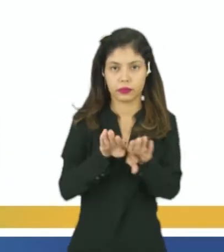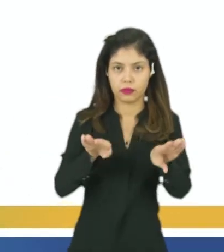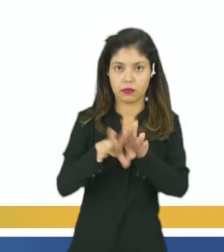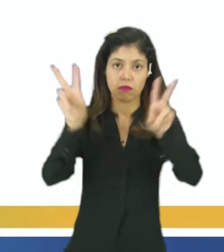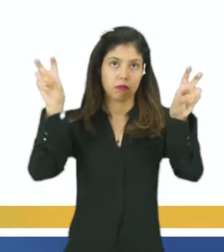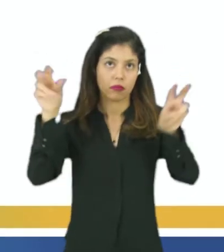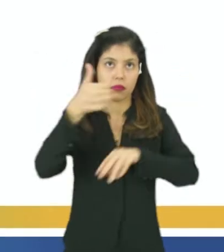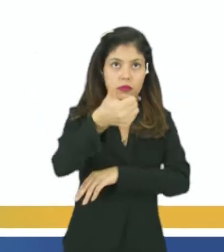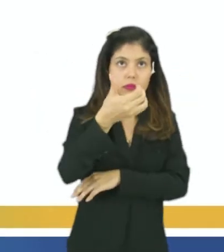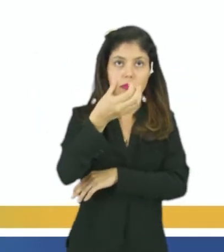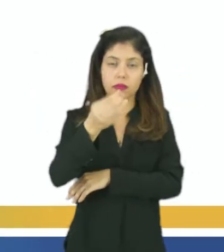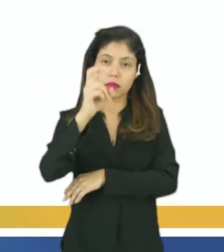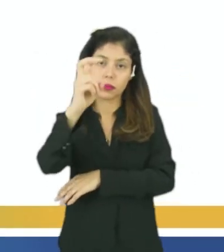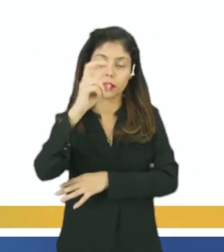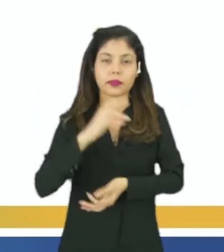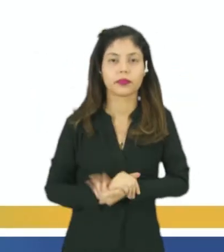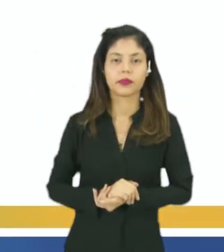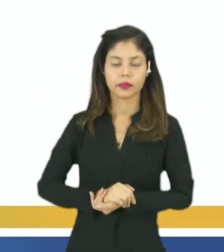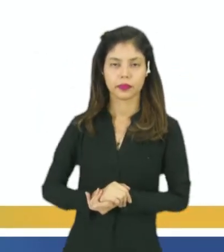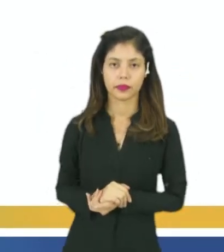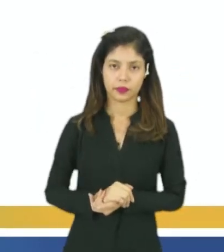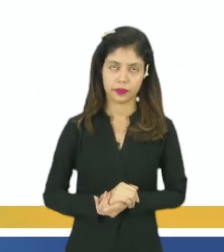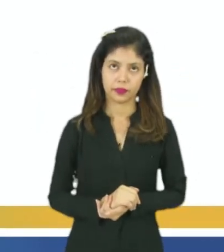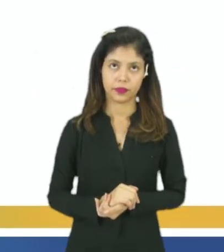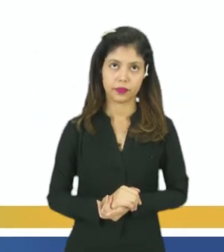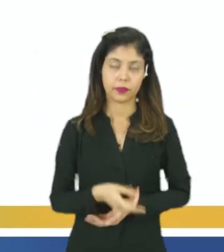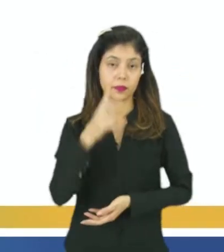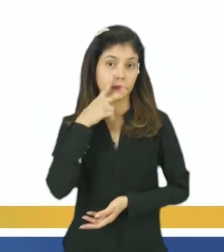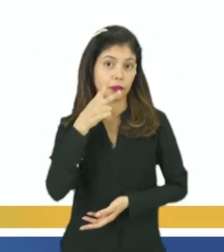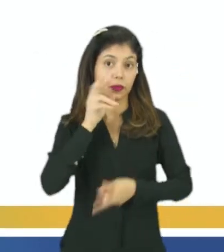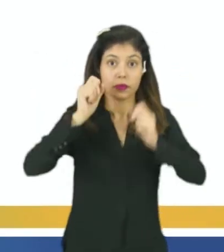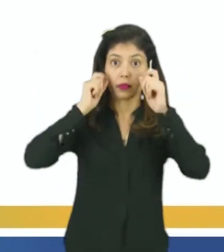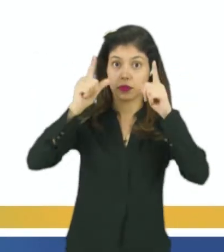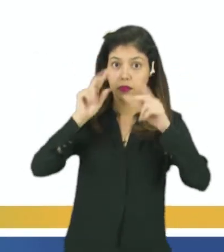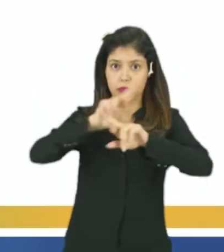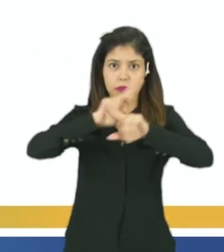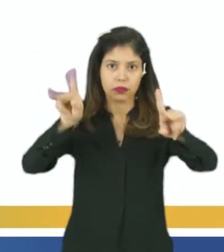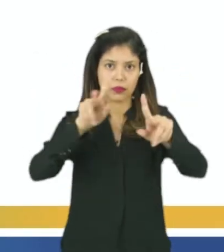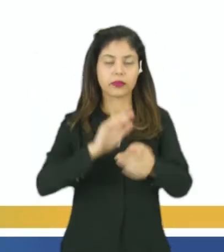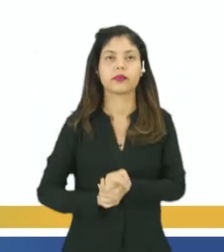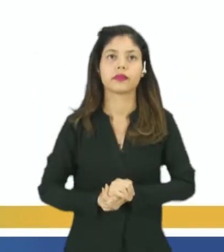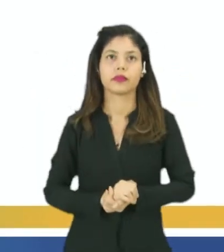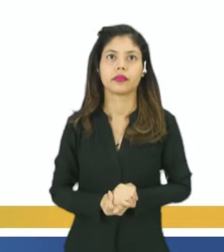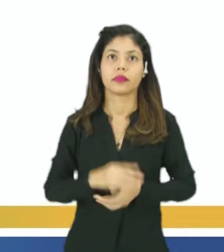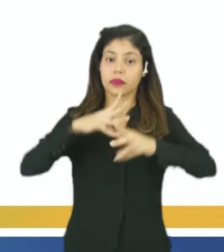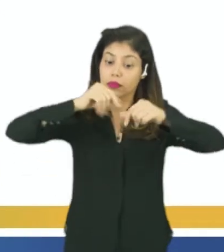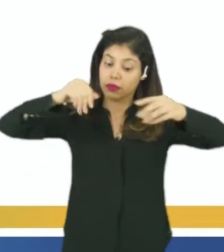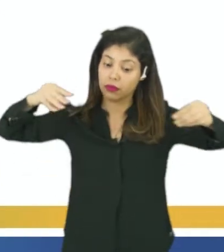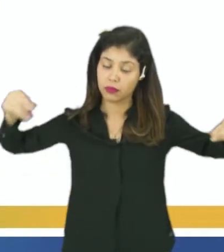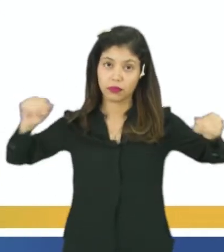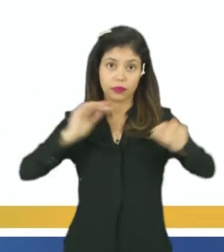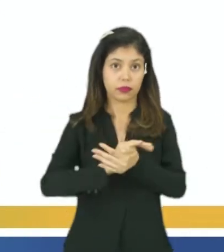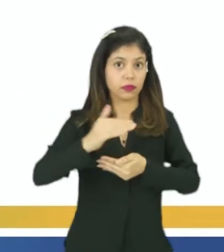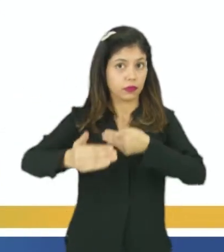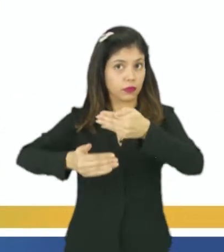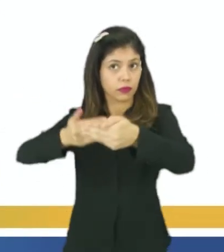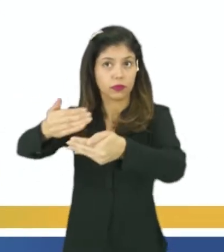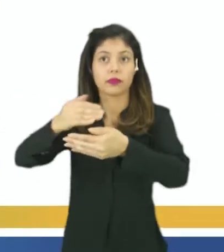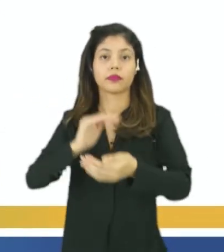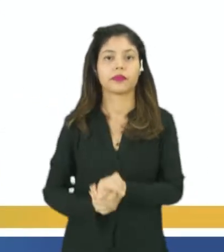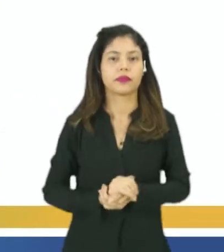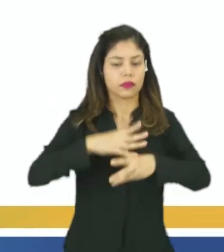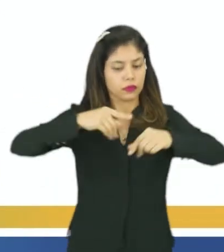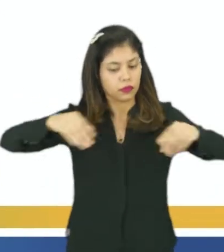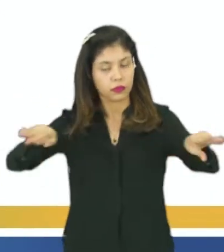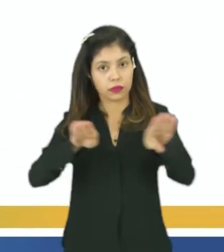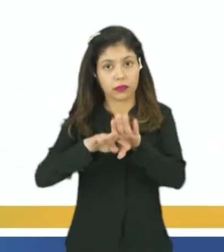tituladas 165. E aí vocês observam essa diferença, tá, pessoal, de terras em processo e